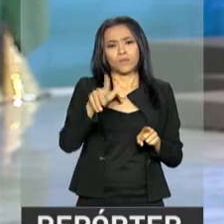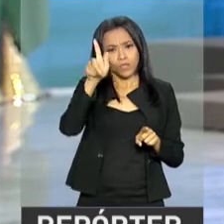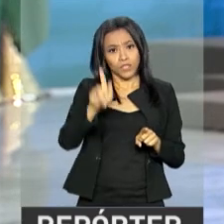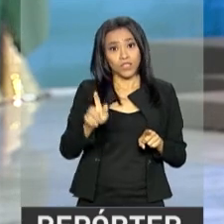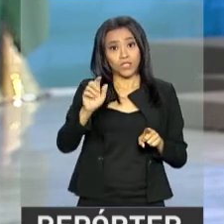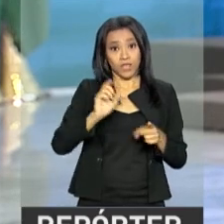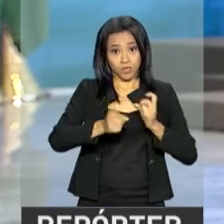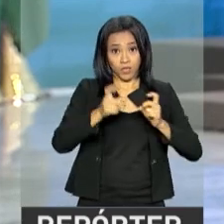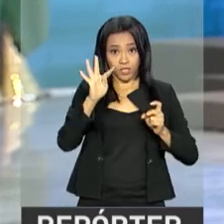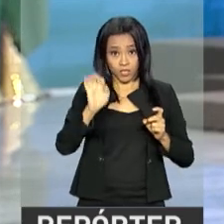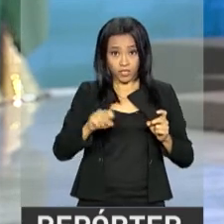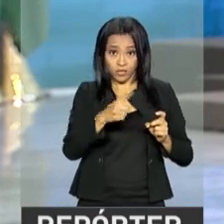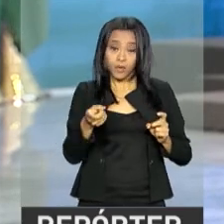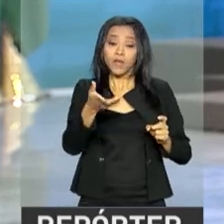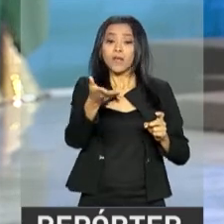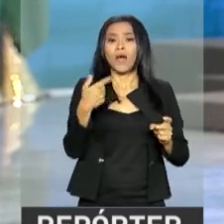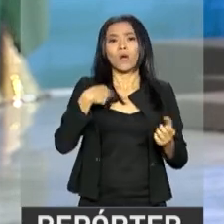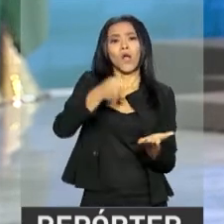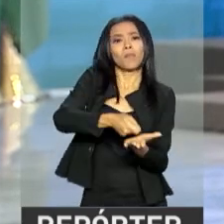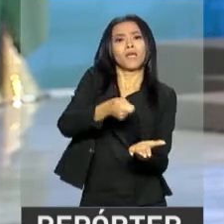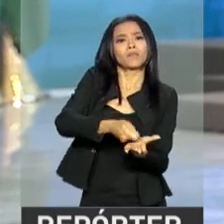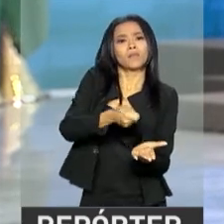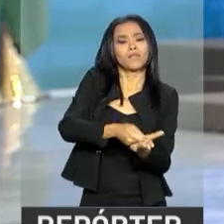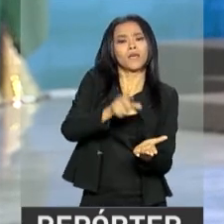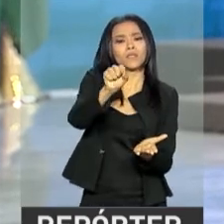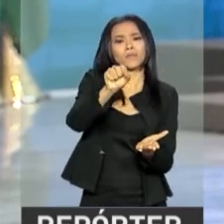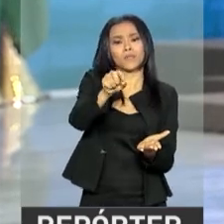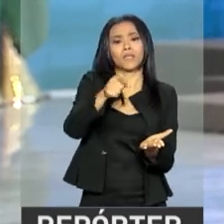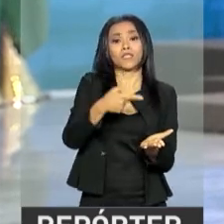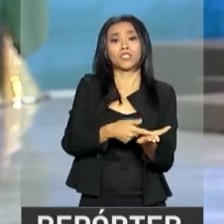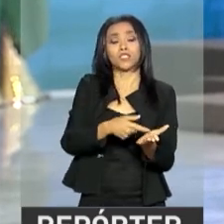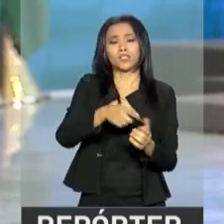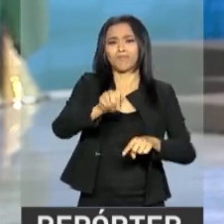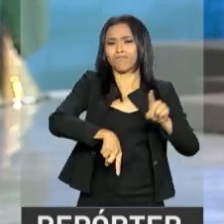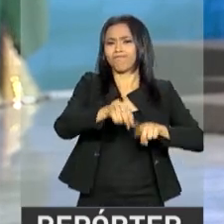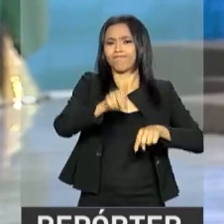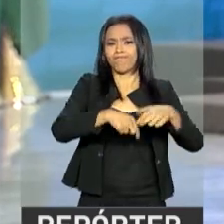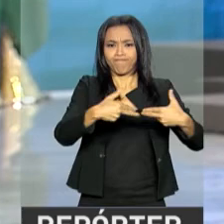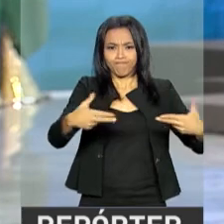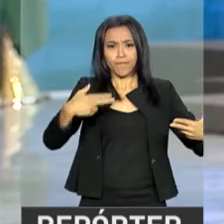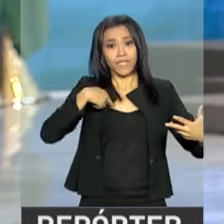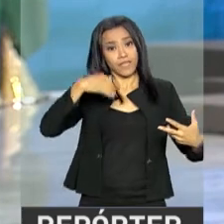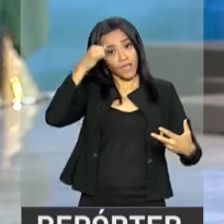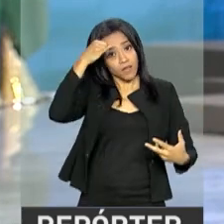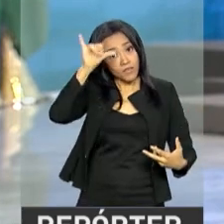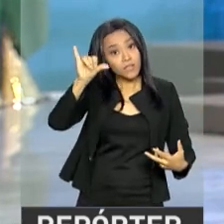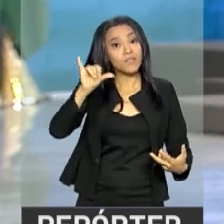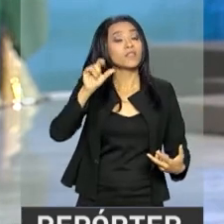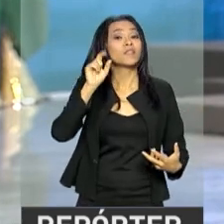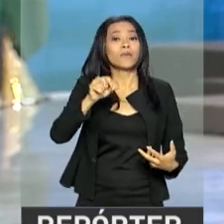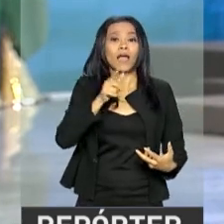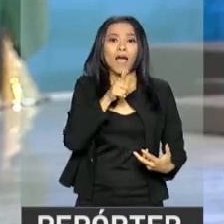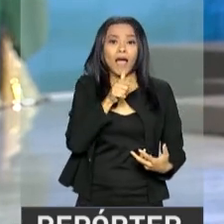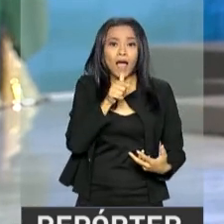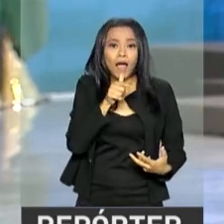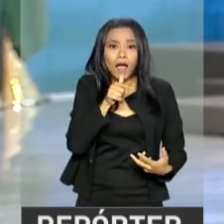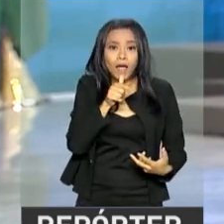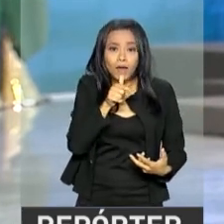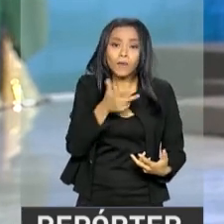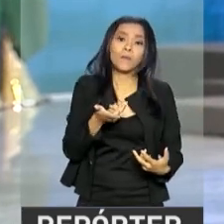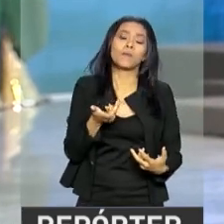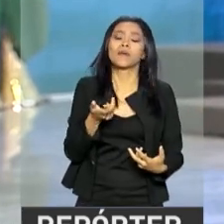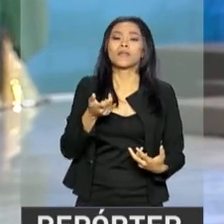estabelece a obrigatoriedade da instalação de equipamentos que evitam o desperdício de água em banheiros